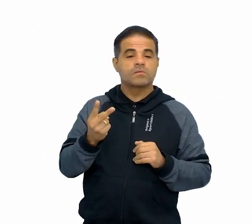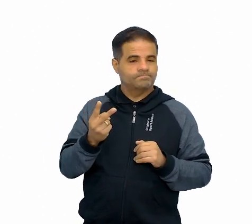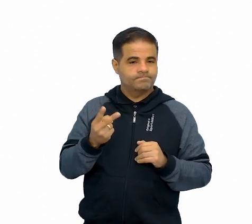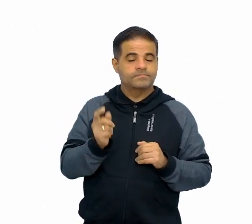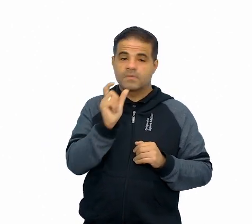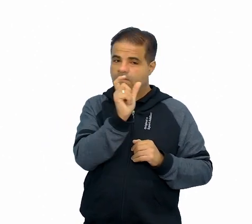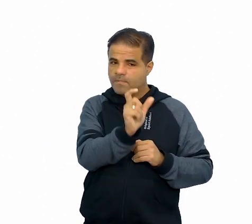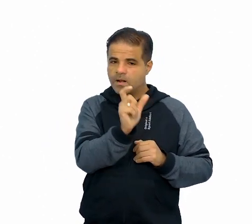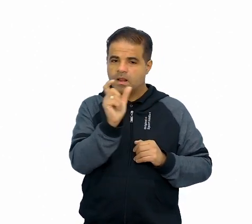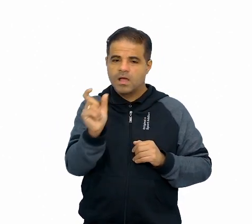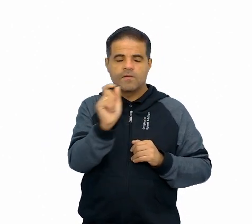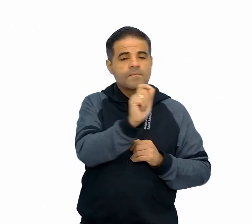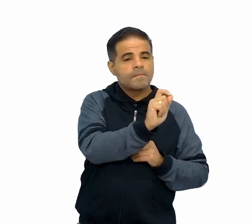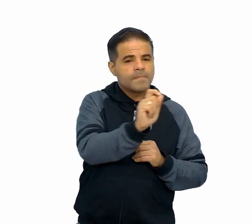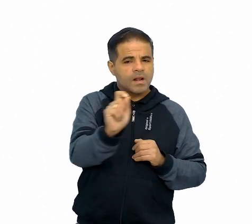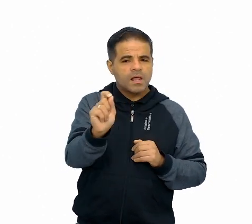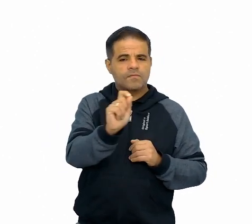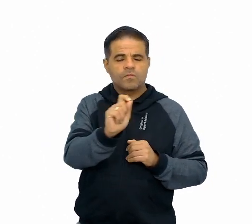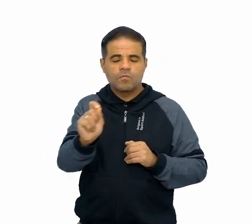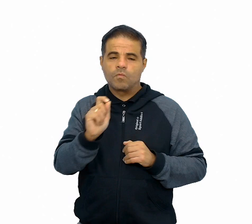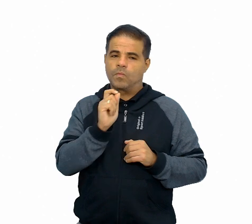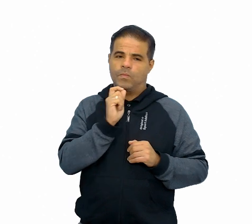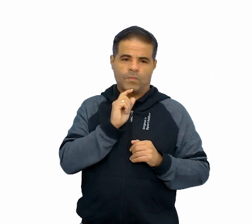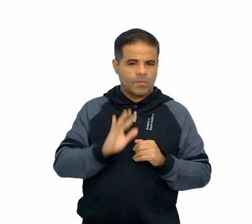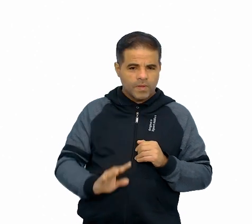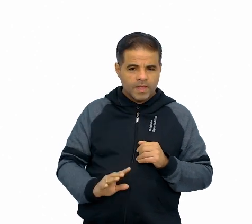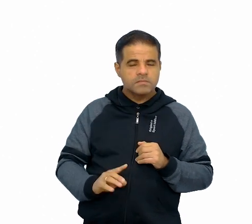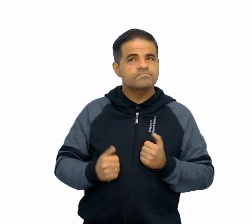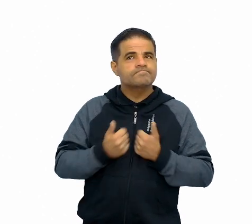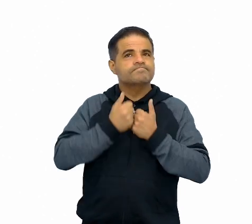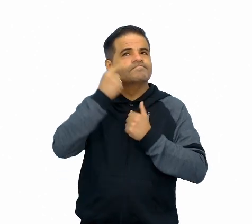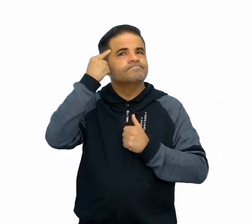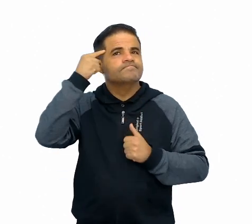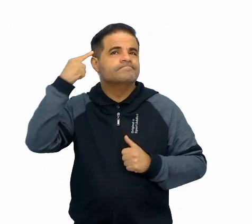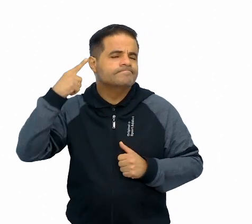grafar palavras desconhecidas, apoiando-se no som